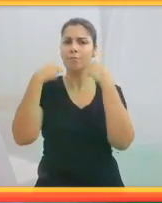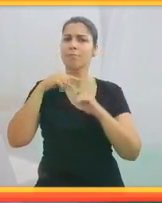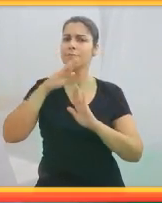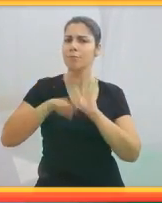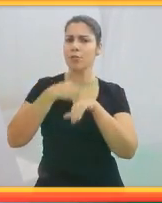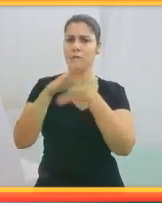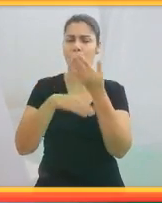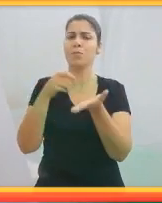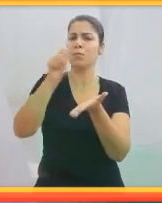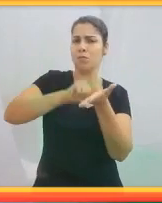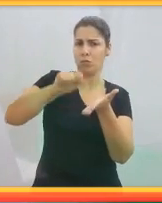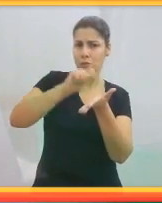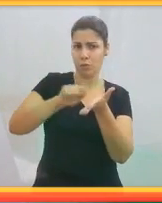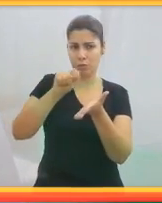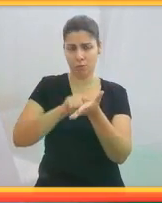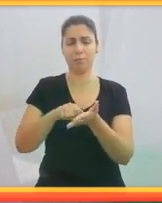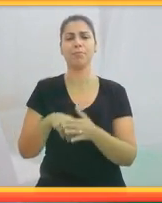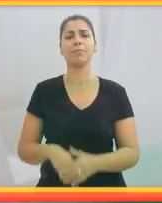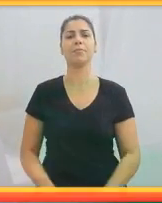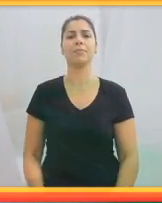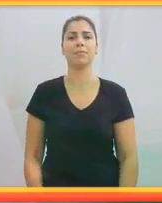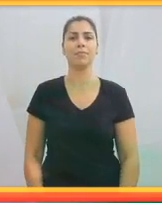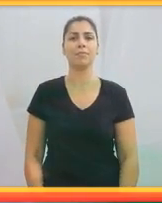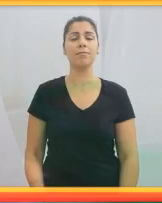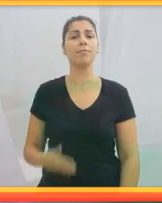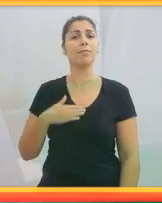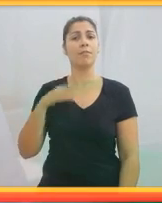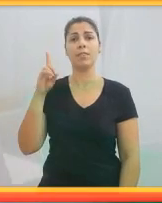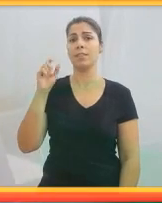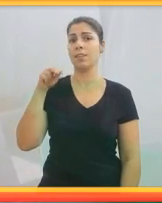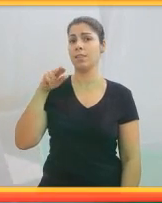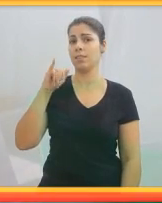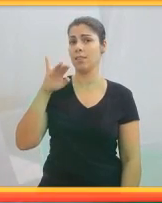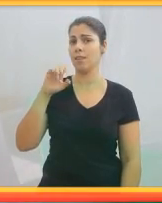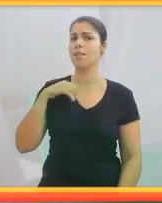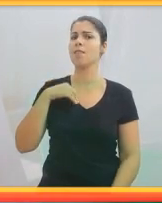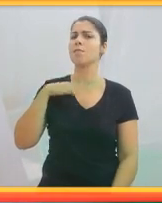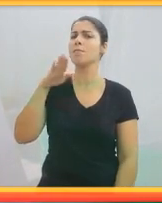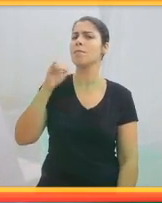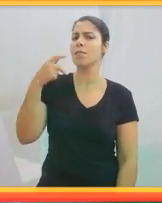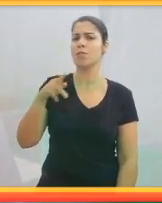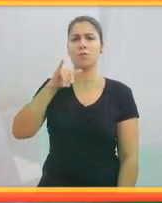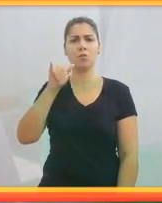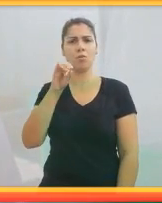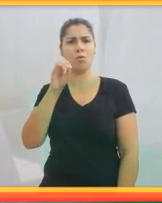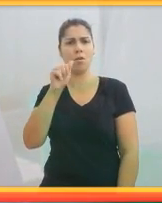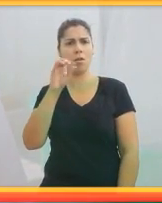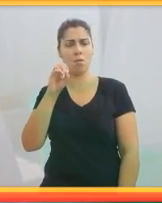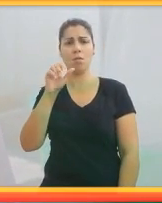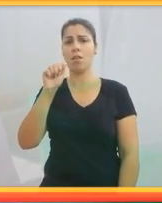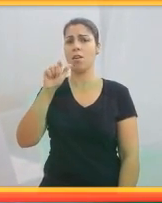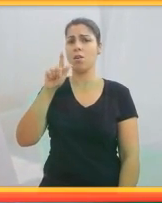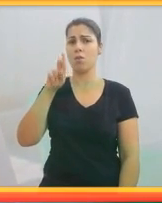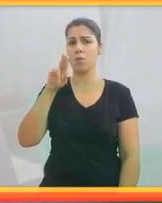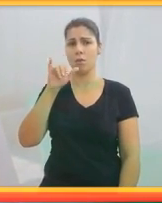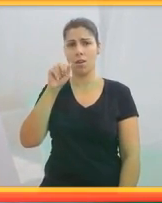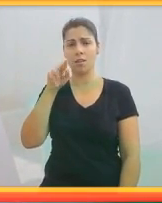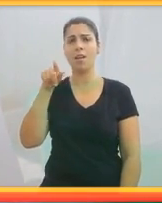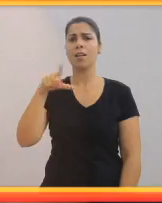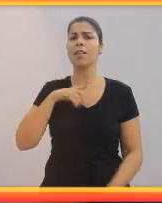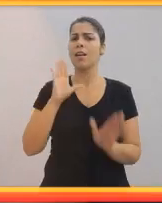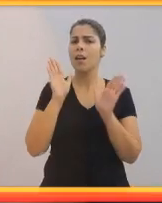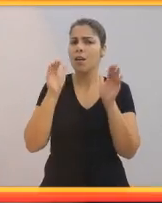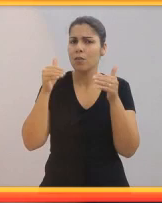famílias comentando que tem melhorado a percepção, a leitura, a escrita, o desenvolvimento da